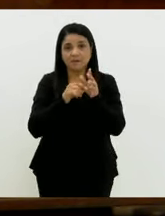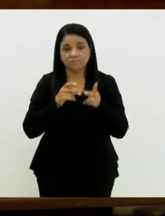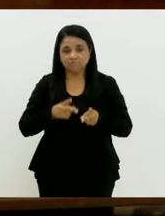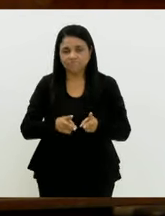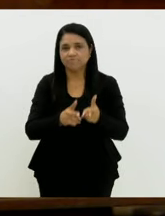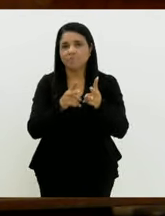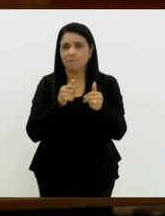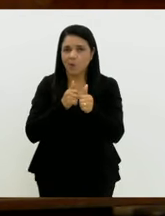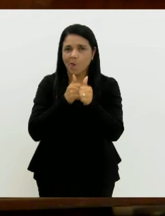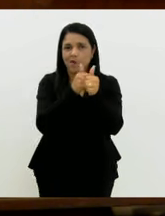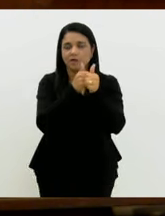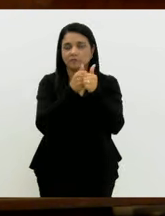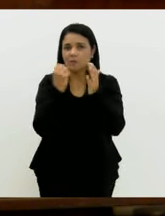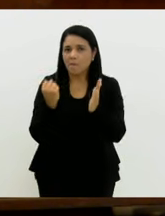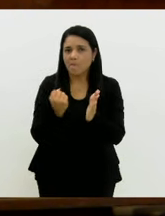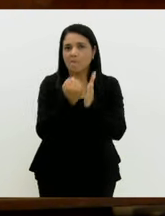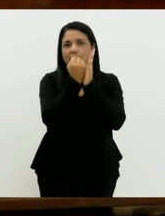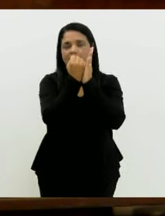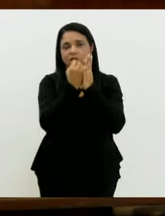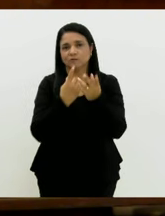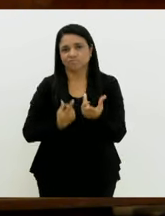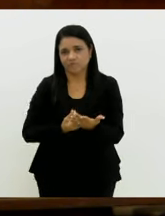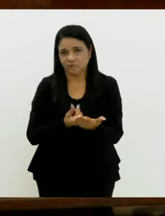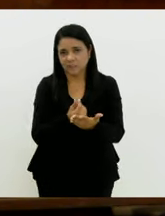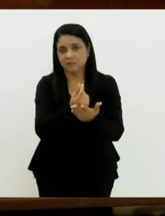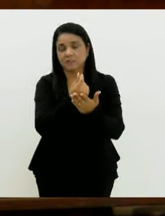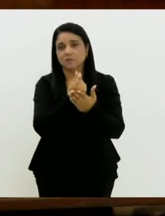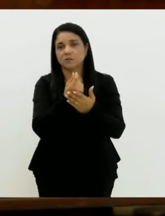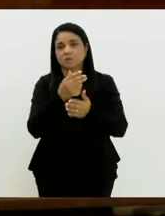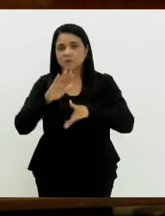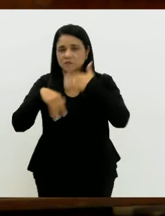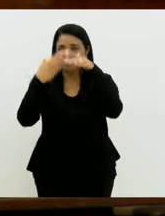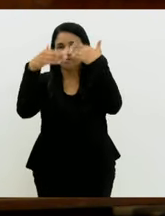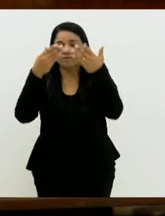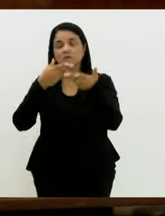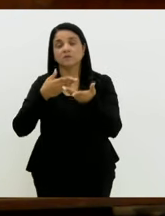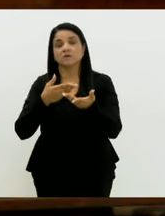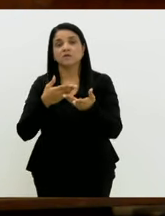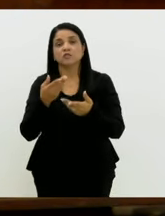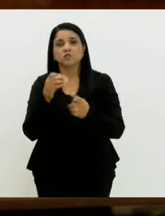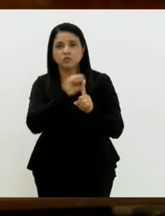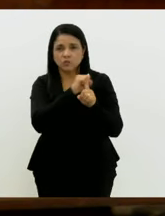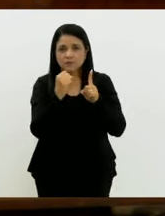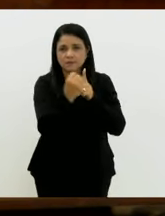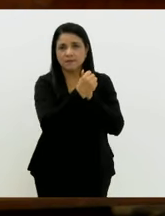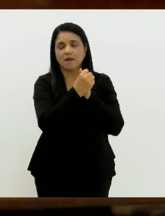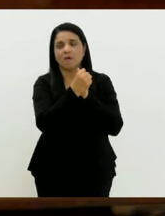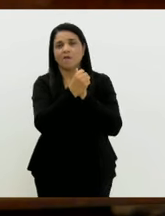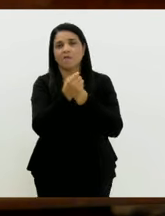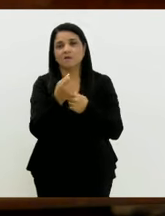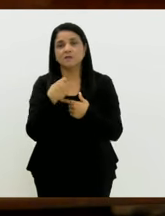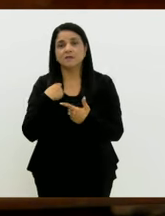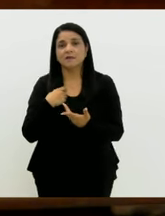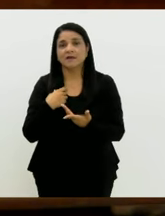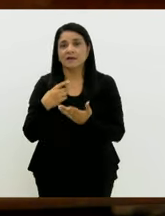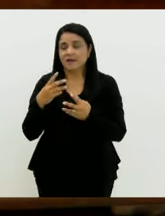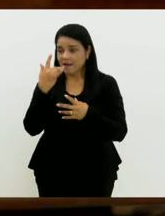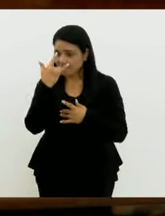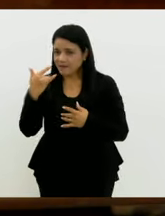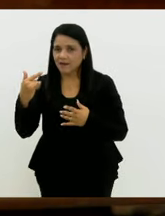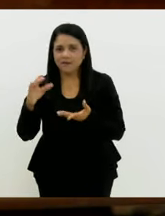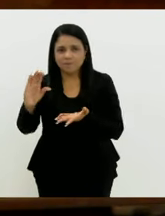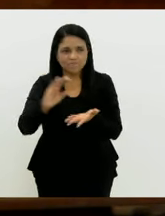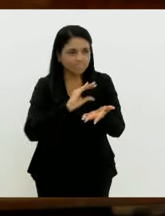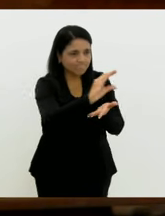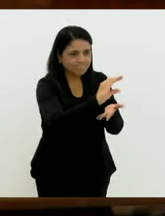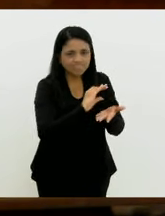impacto financeiro para fomentar o desenvolvimento econômico e social e atrair investimentos. A